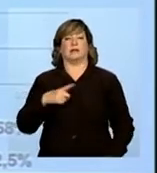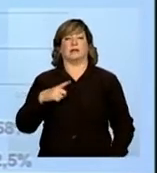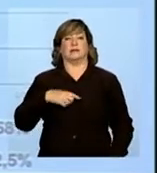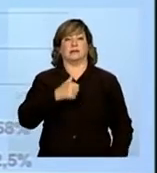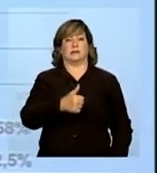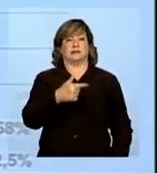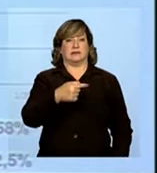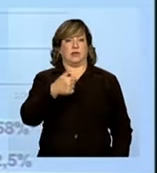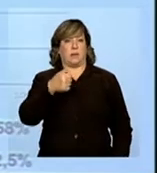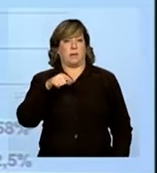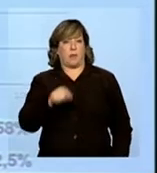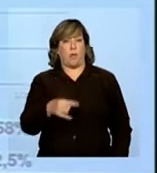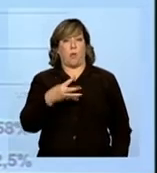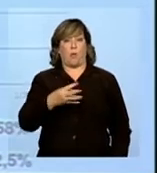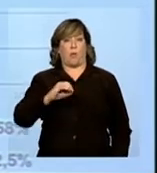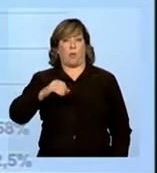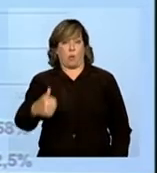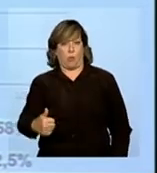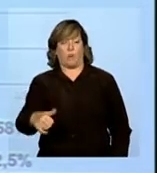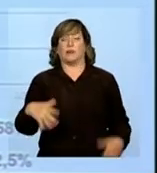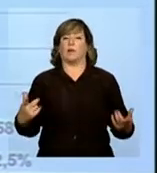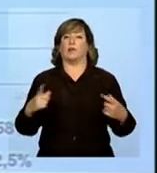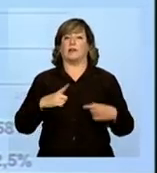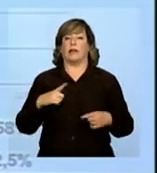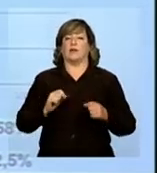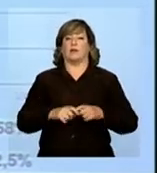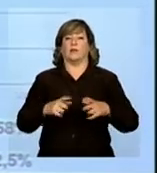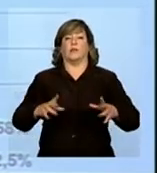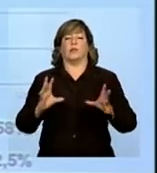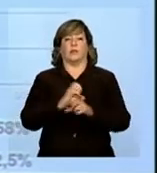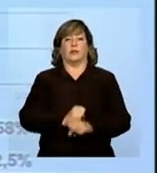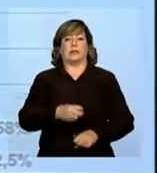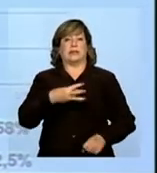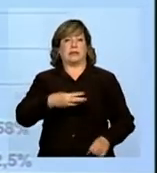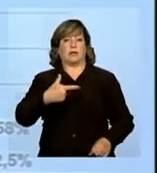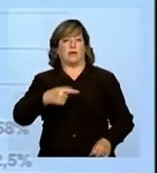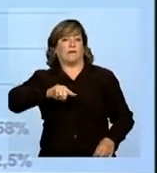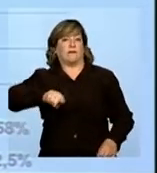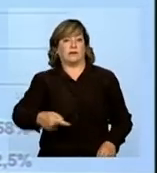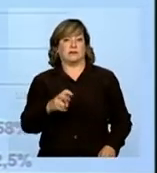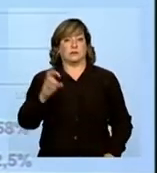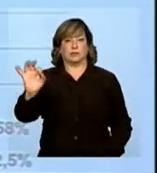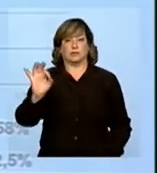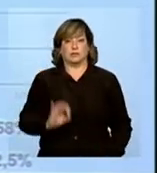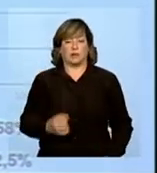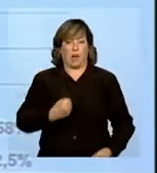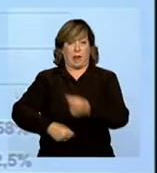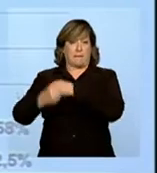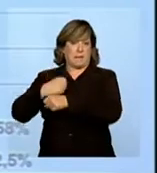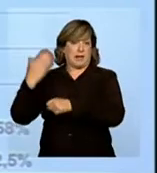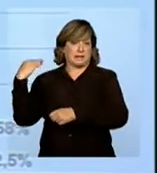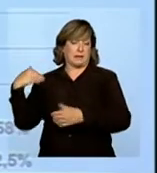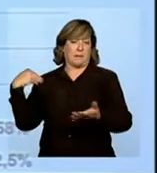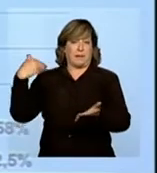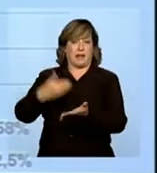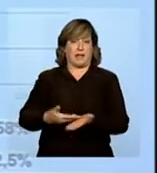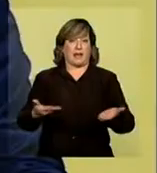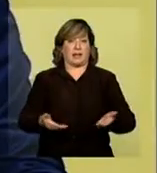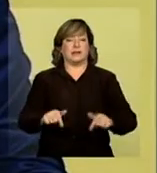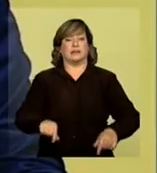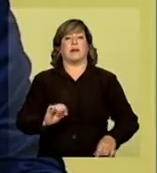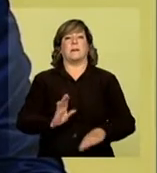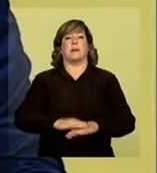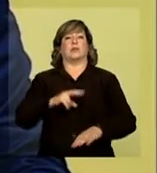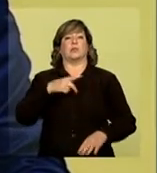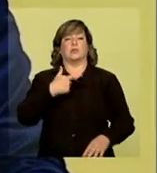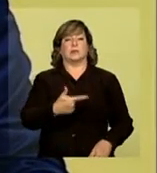171.401 tão houve uma expansão de 32,5 por cento do ano passado para este e mais